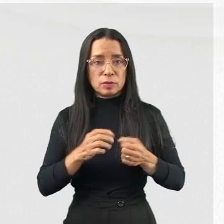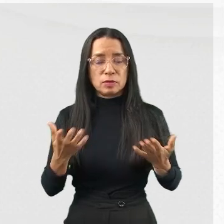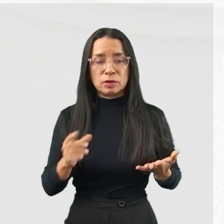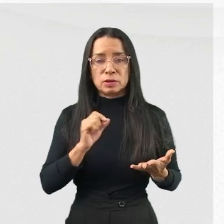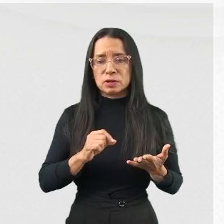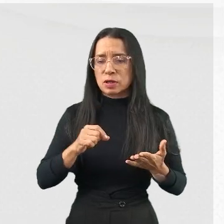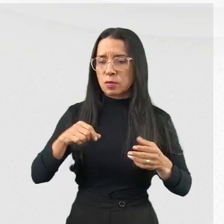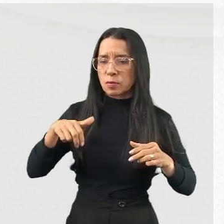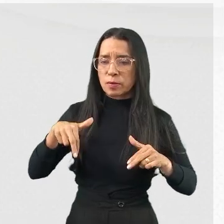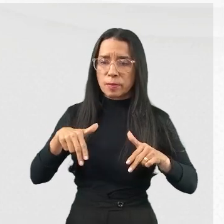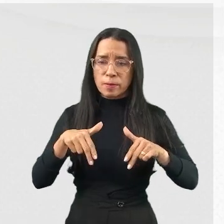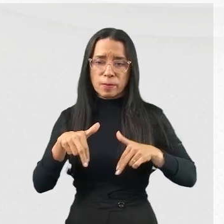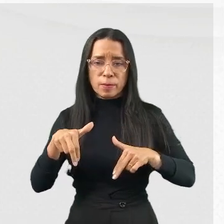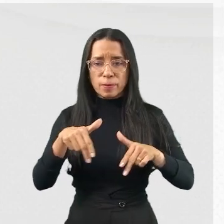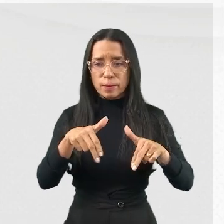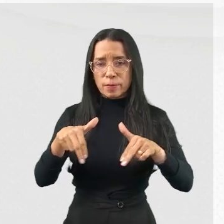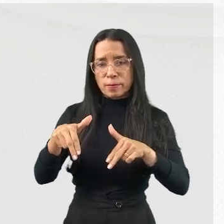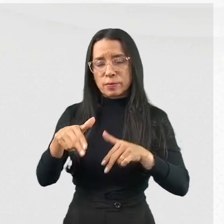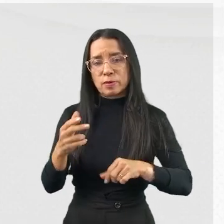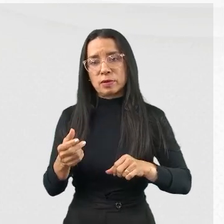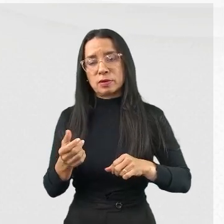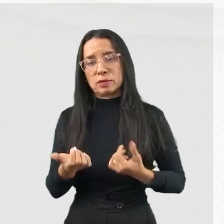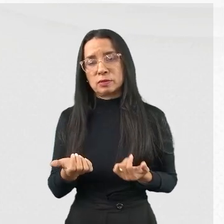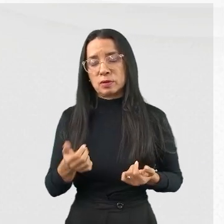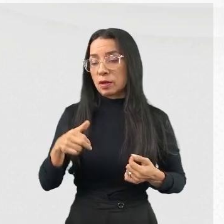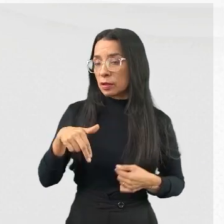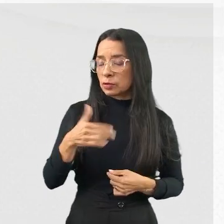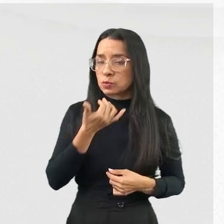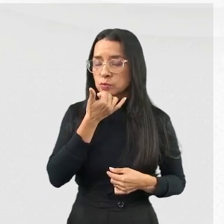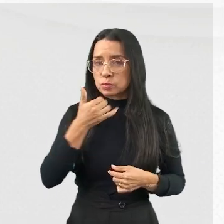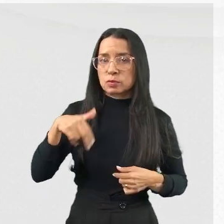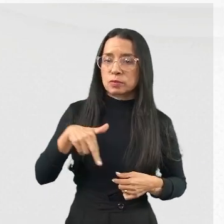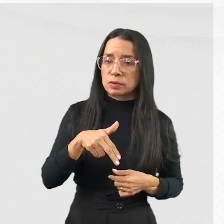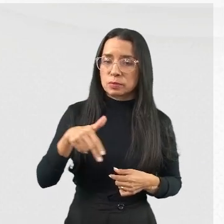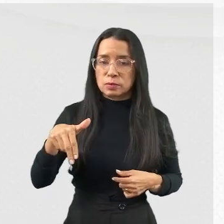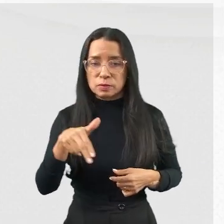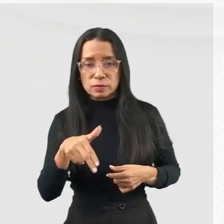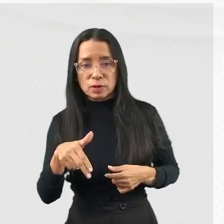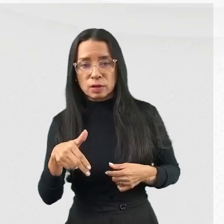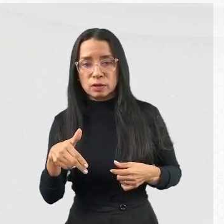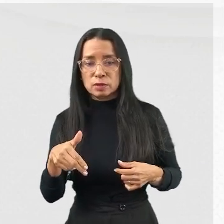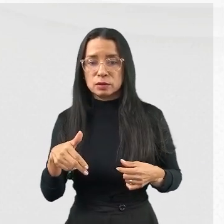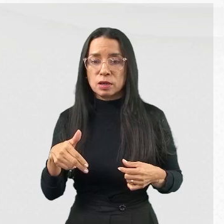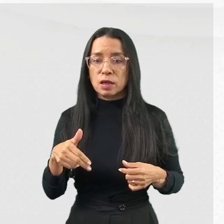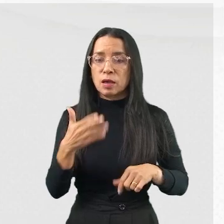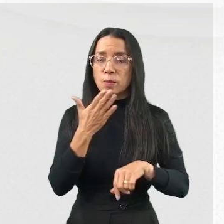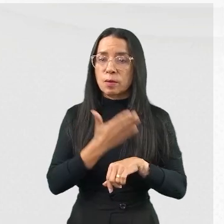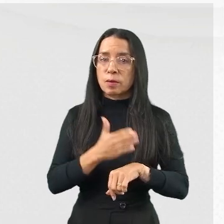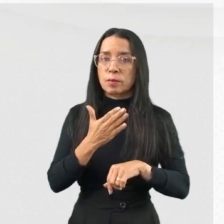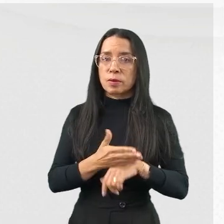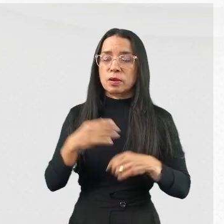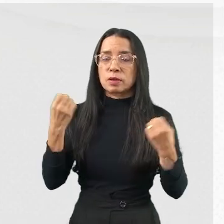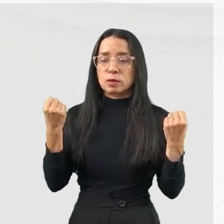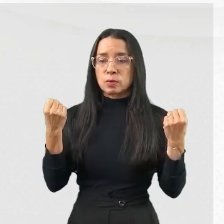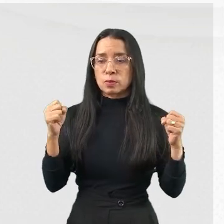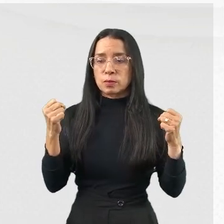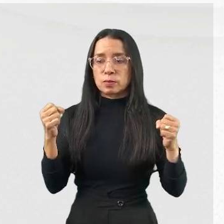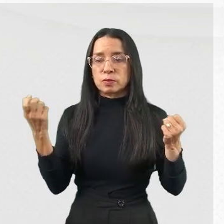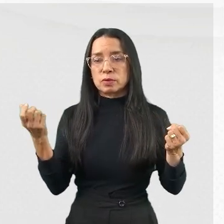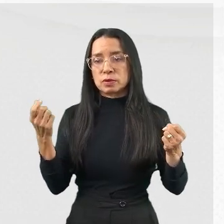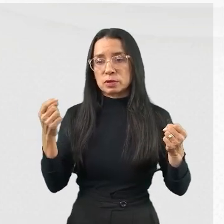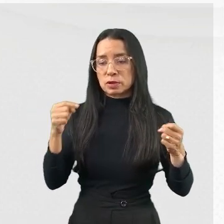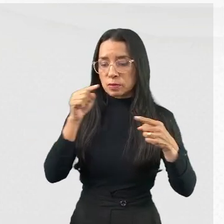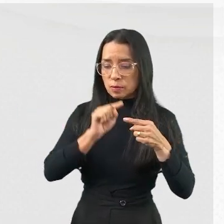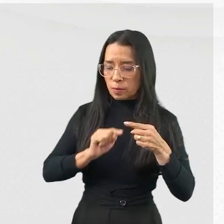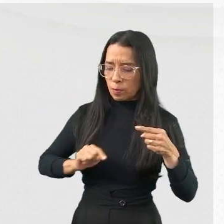uma caminhada, vai fazer uma atividade física. Então, você vai percorrer esse trecho da pista, você vai dar um tiro